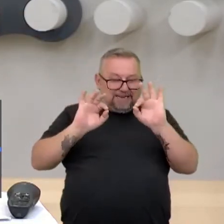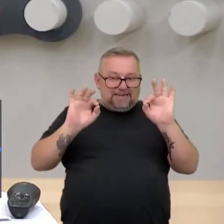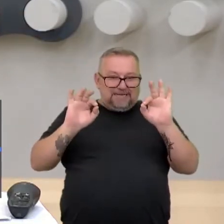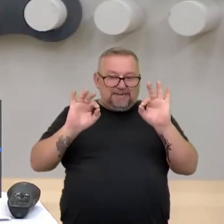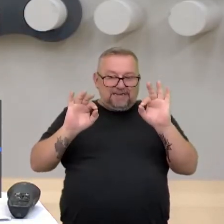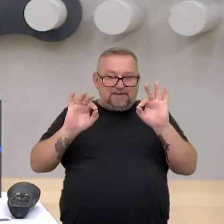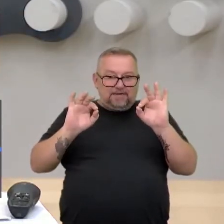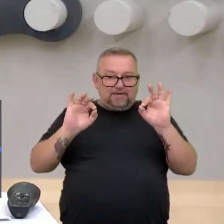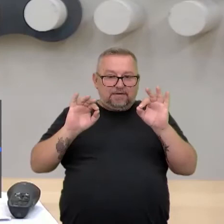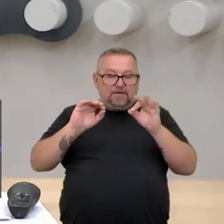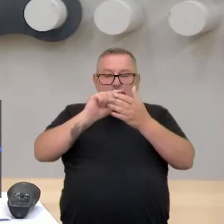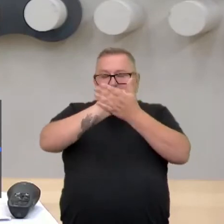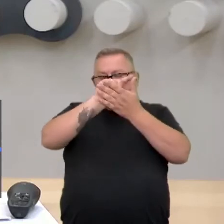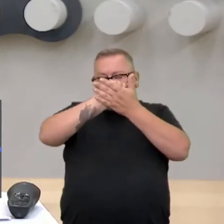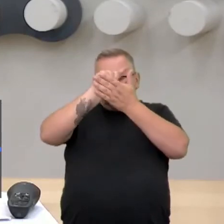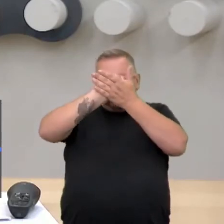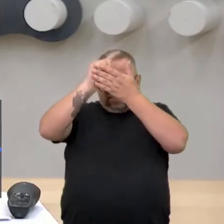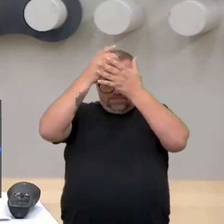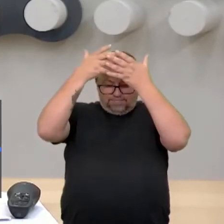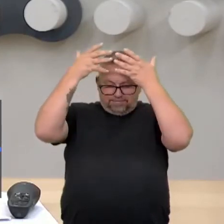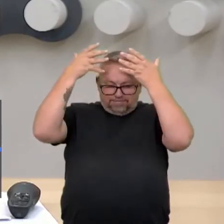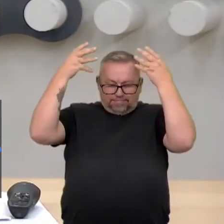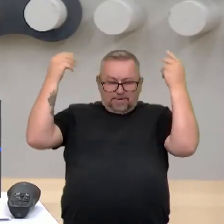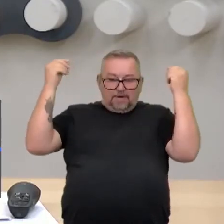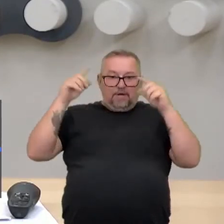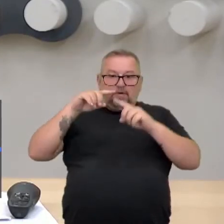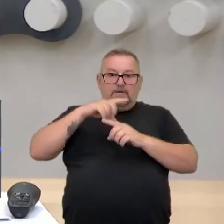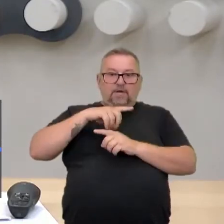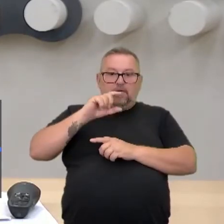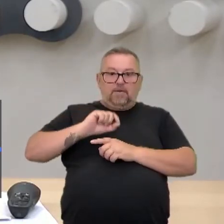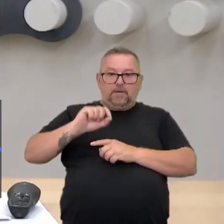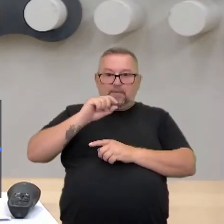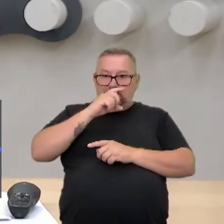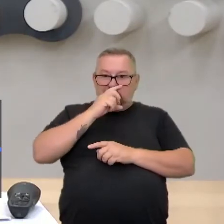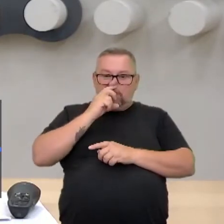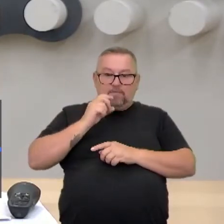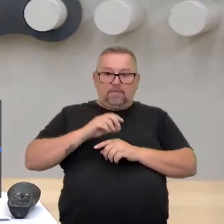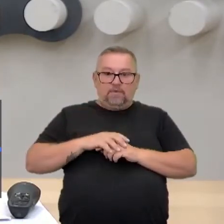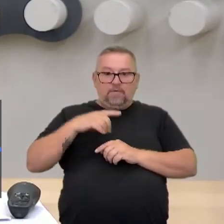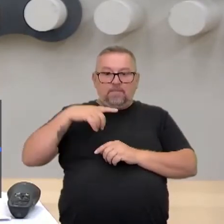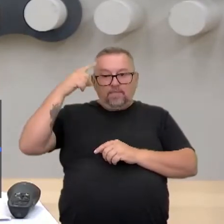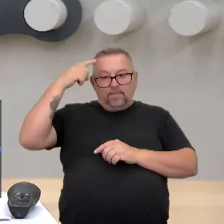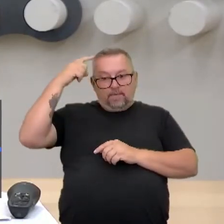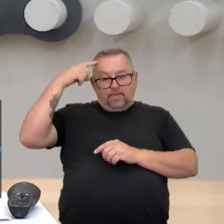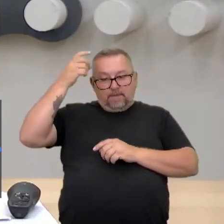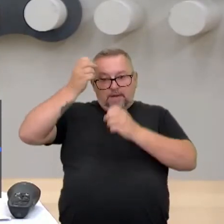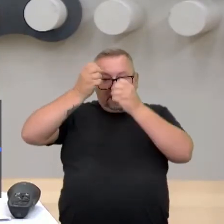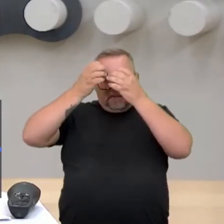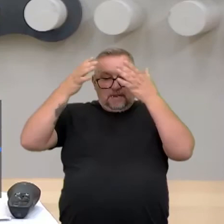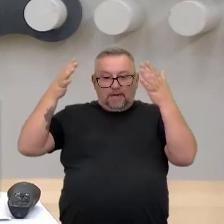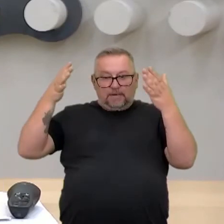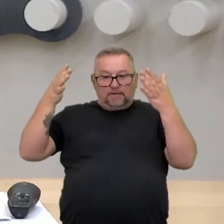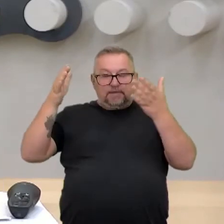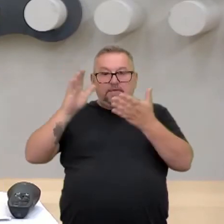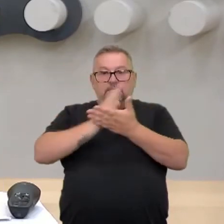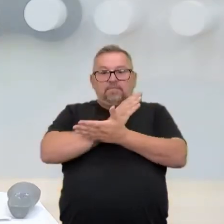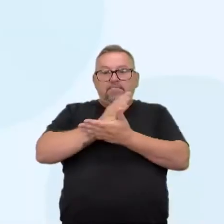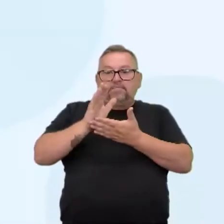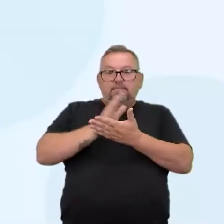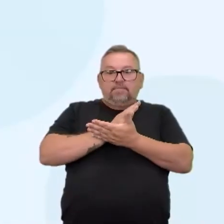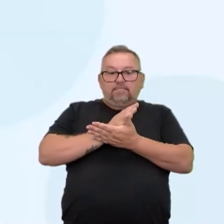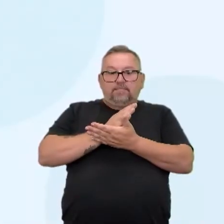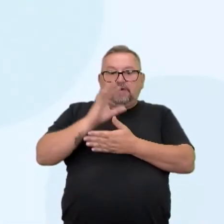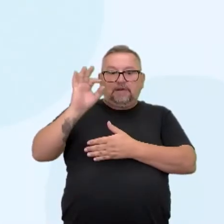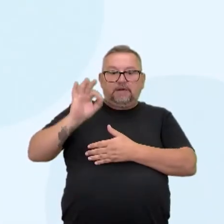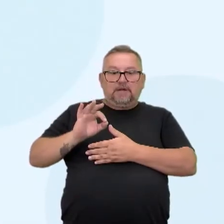eu tô partindo do zero só que eu quero que na minha mente só haja a partir de agora e daí as claras distintas